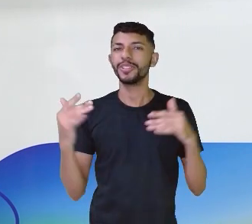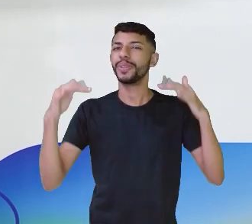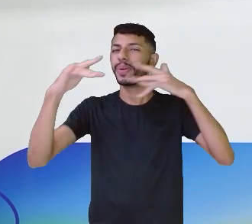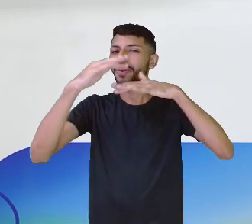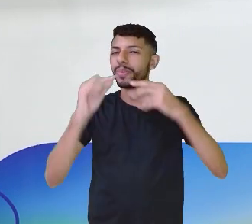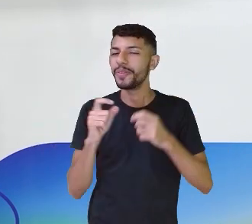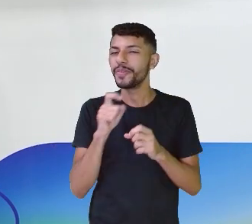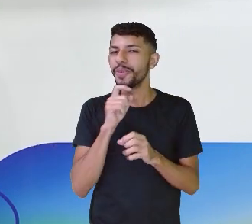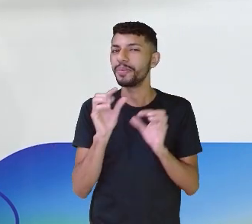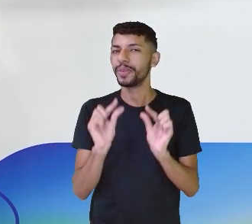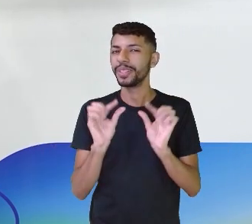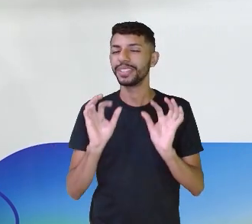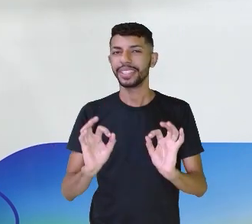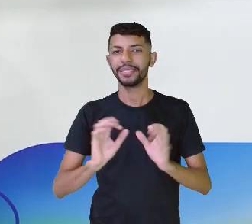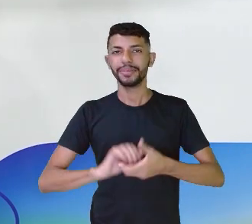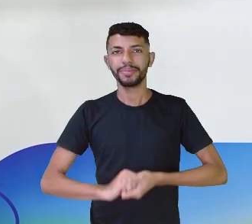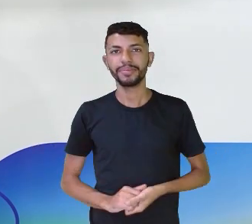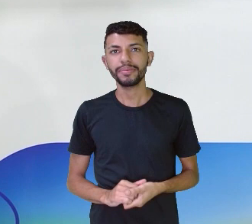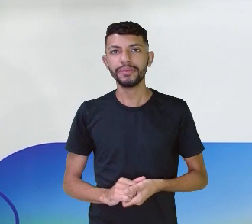hoje.